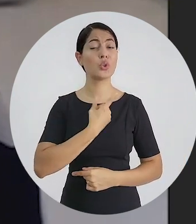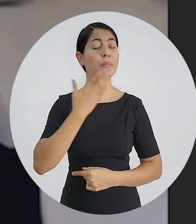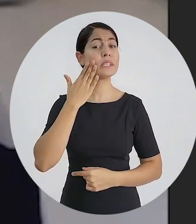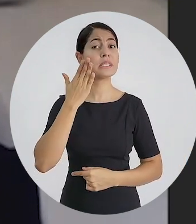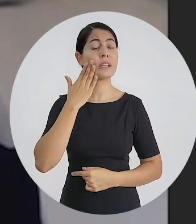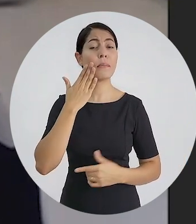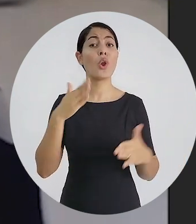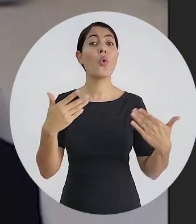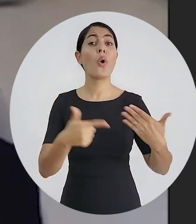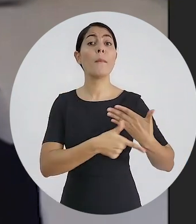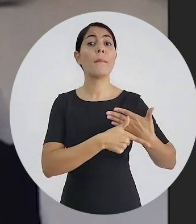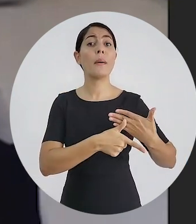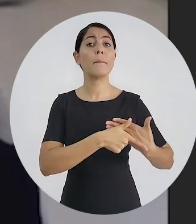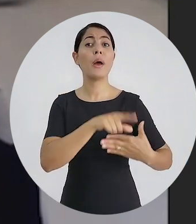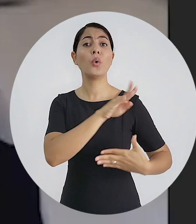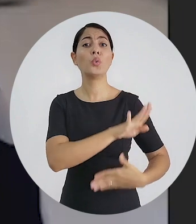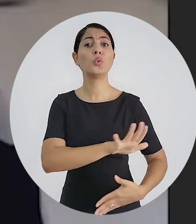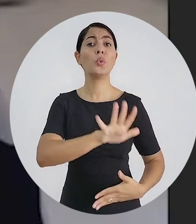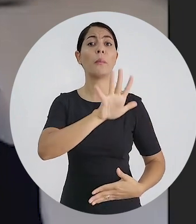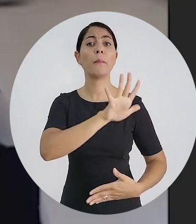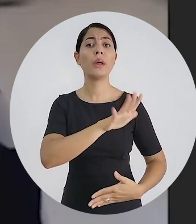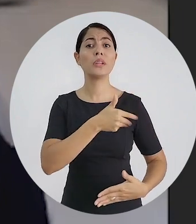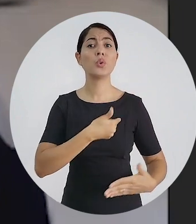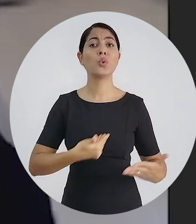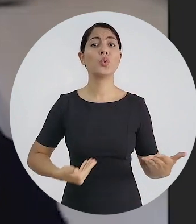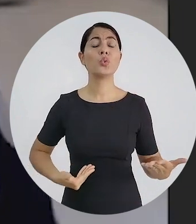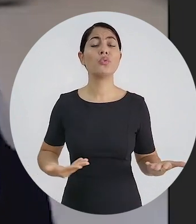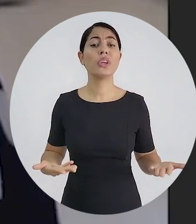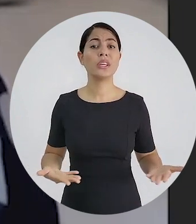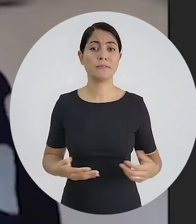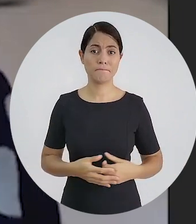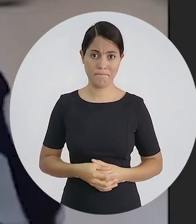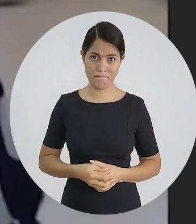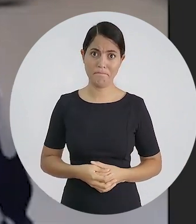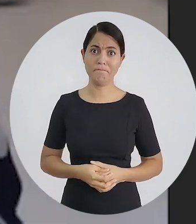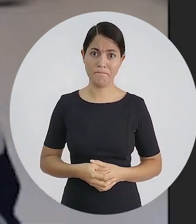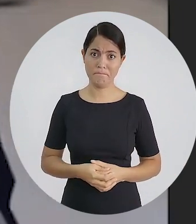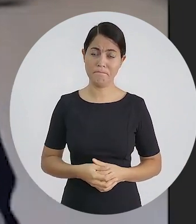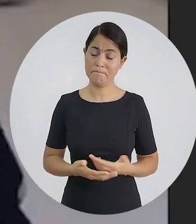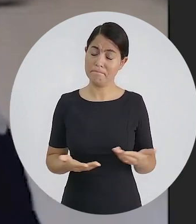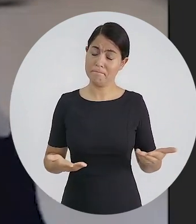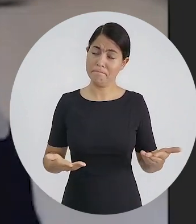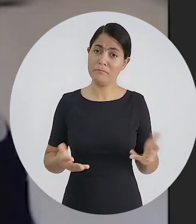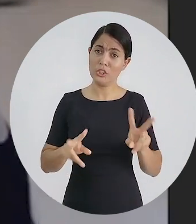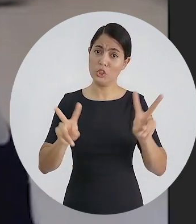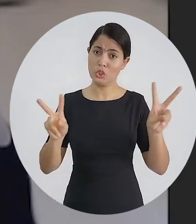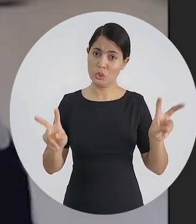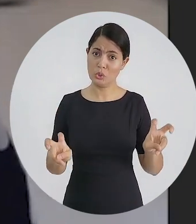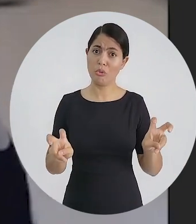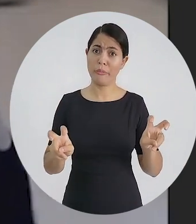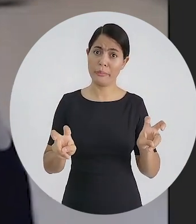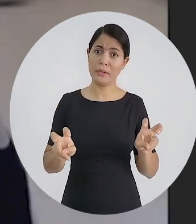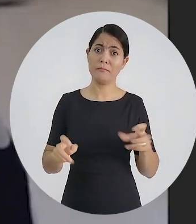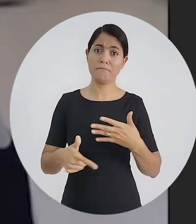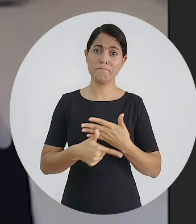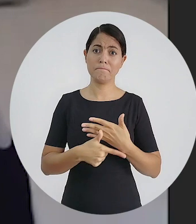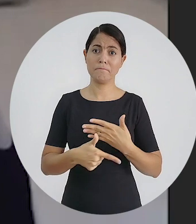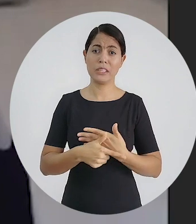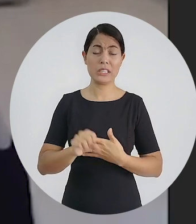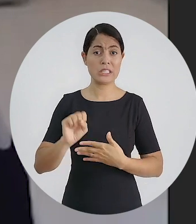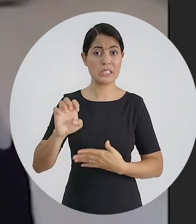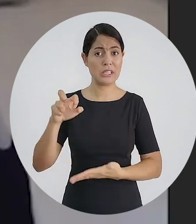o papel do Estado, além de fazer valer a lei, de exercer o seu papel repressivo em relação